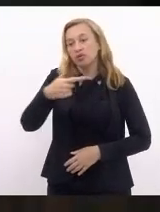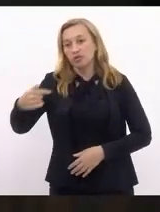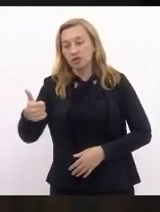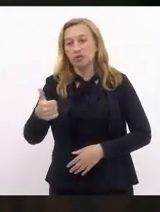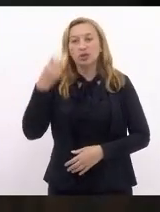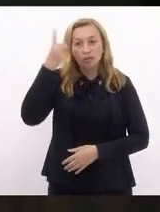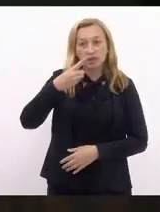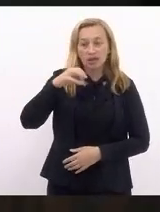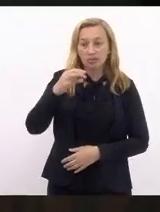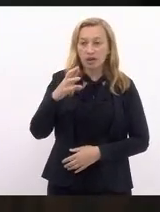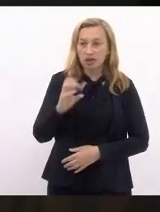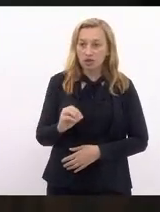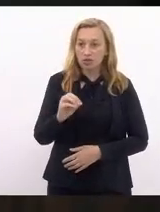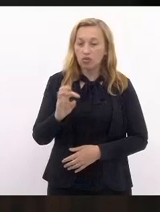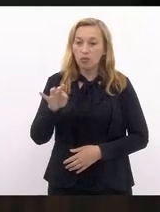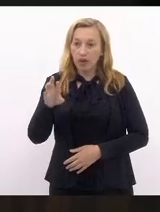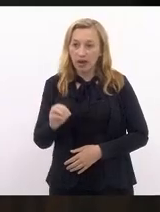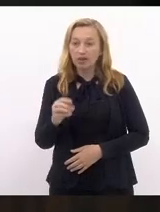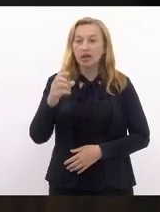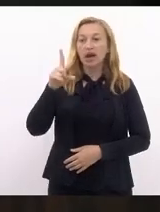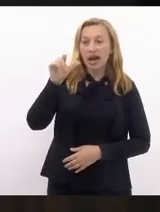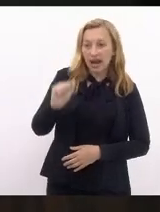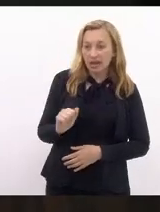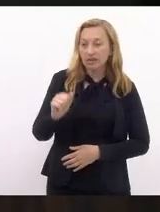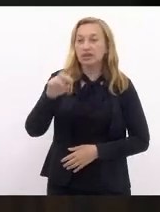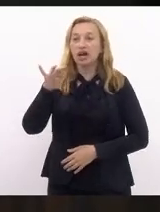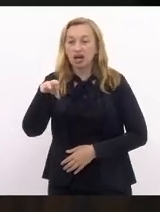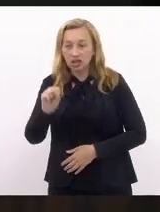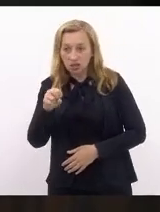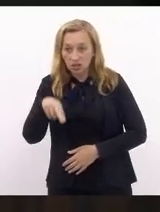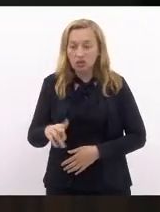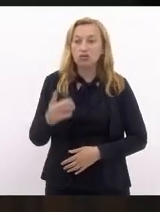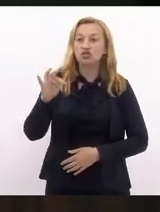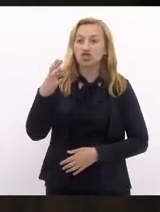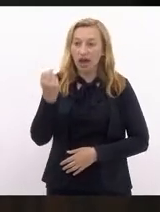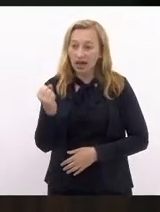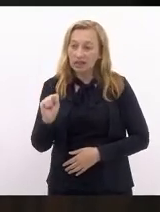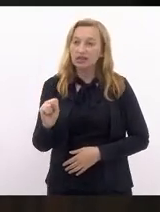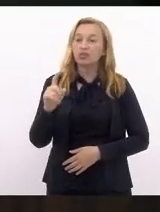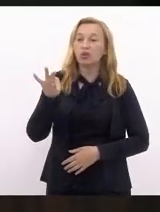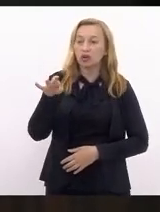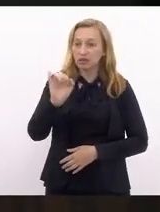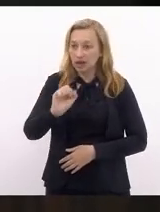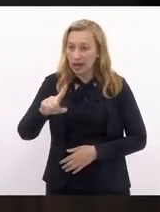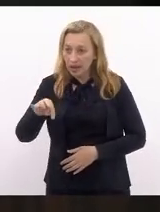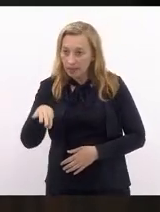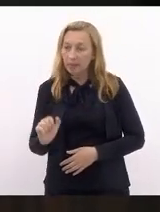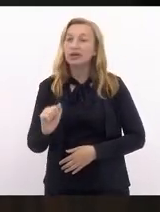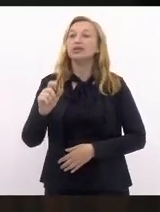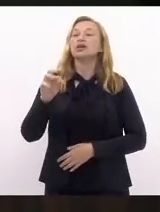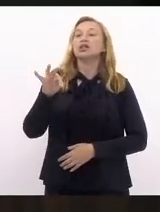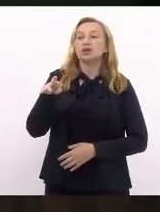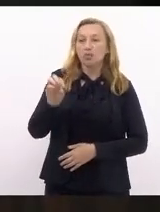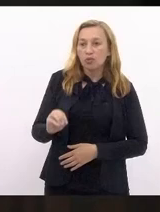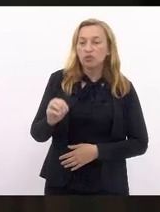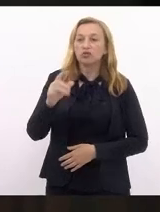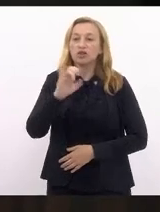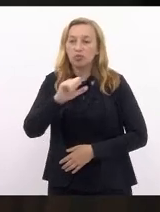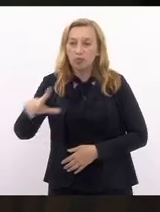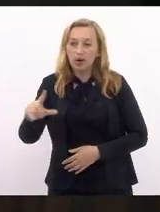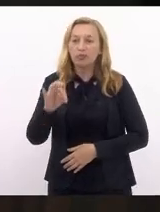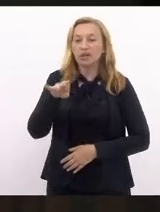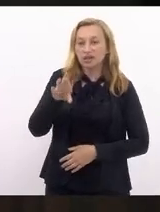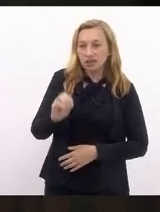autoria do deputado mas dos deputados mas Gualberto Alana Passos antes ou Morais chá de Batista Coronel Salema delegado Carlos Augusto filippe poubel